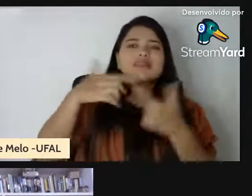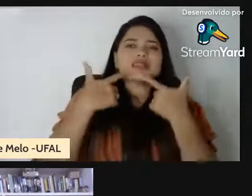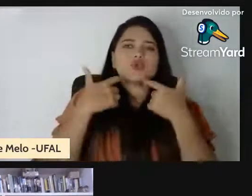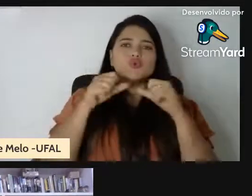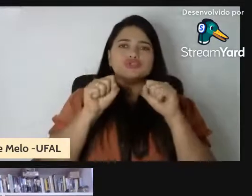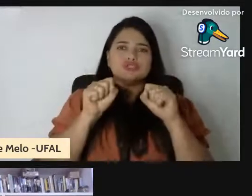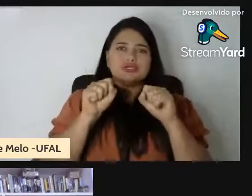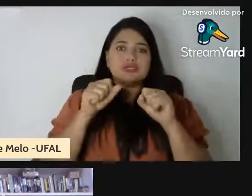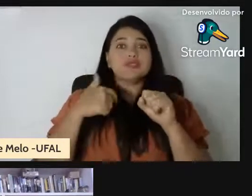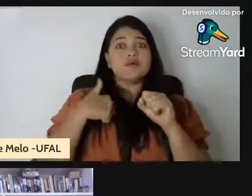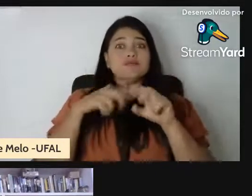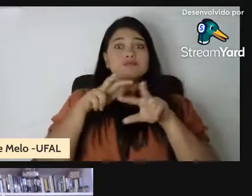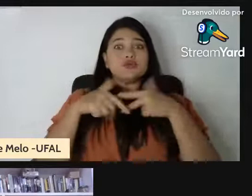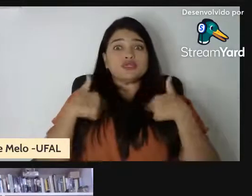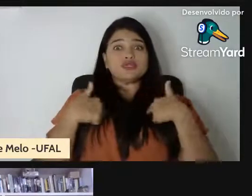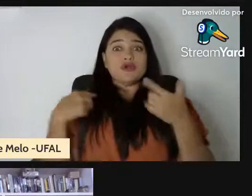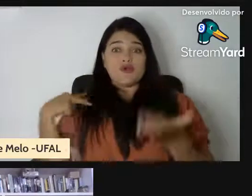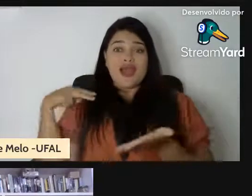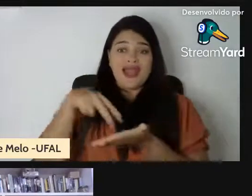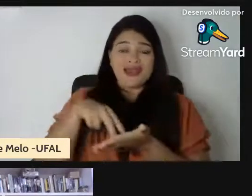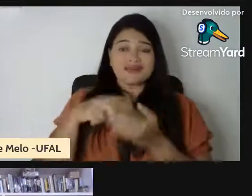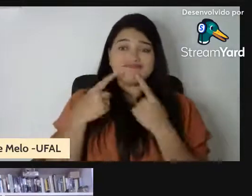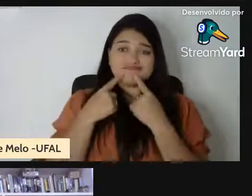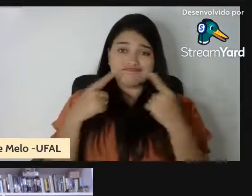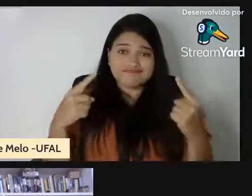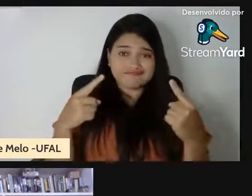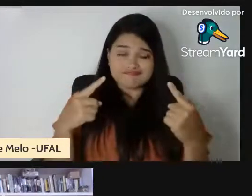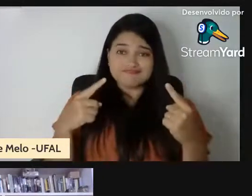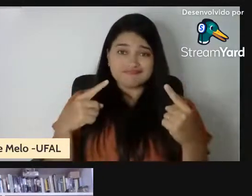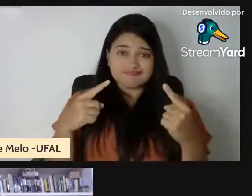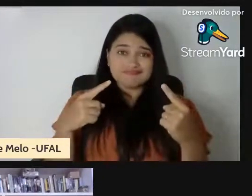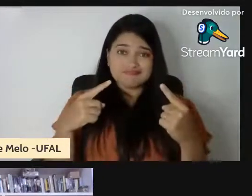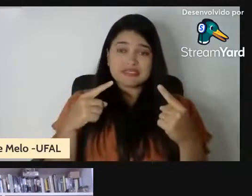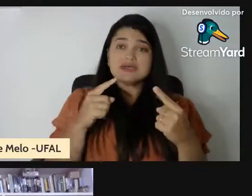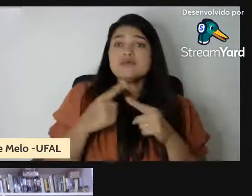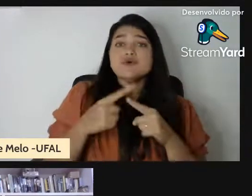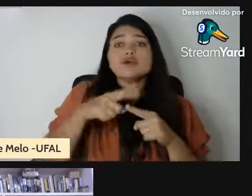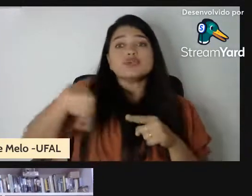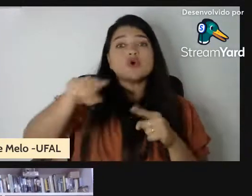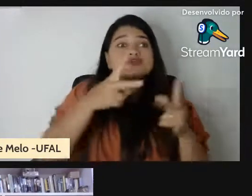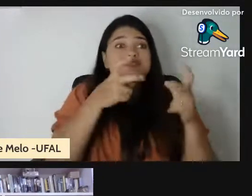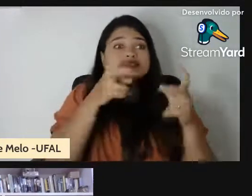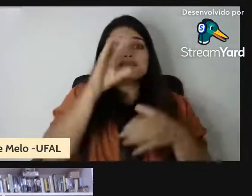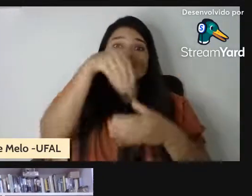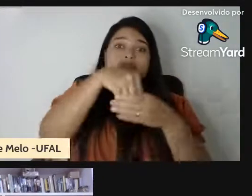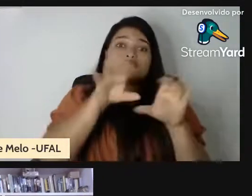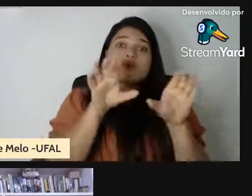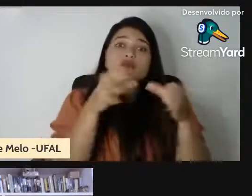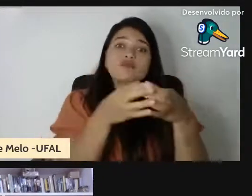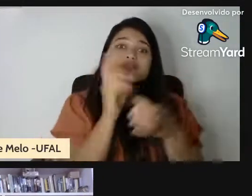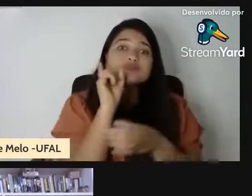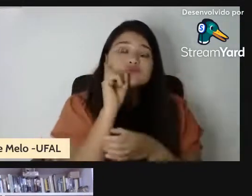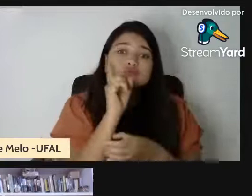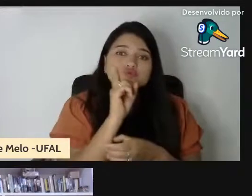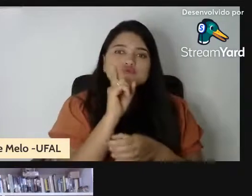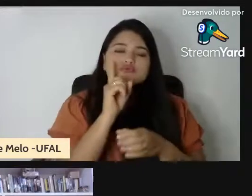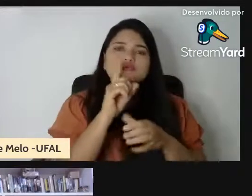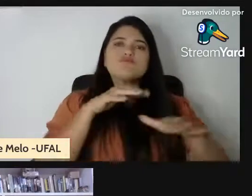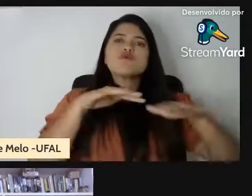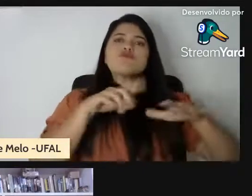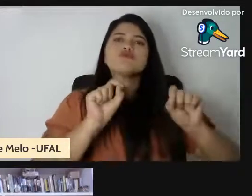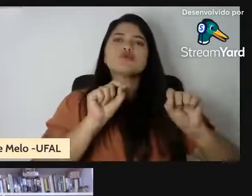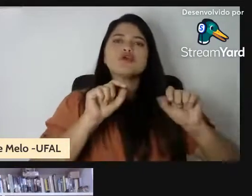uma crítica que eu faço, né? Porque a gente vê na comunidade surda um movimento muito forte, né? Do orgulho de